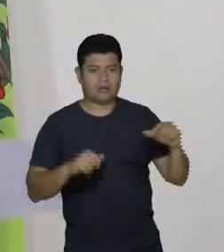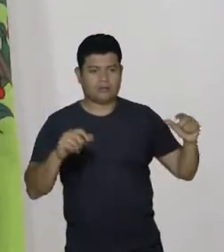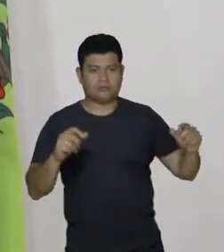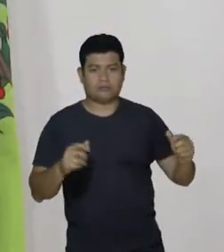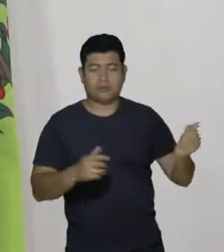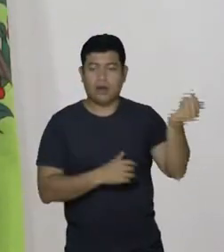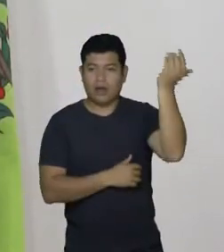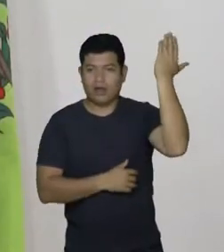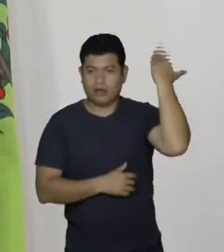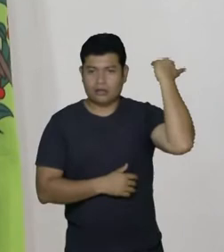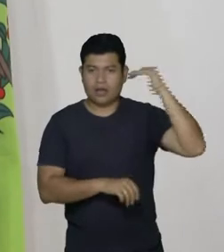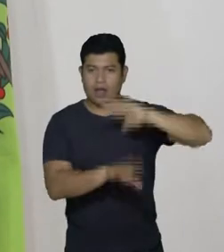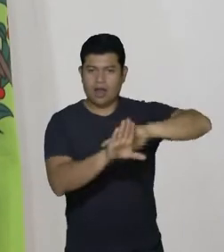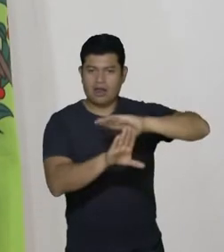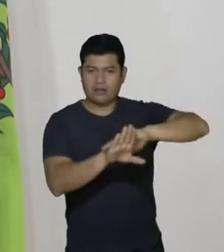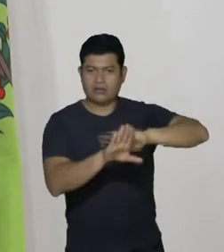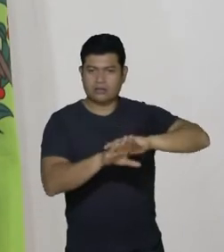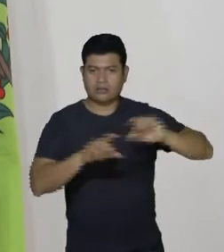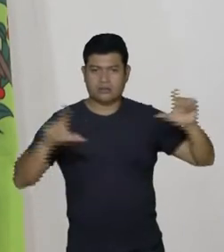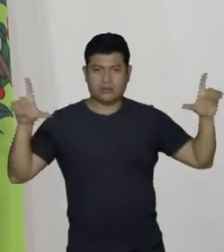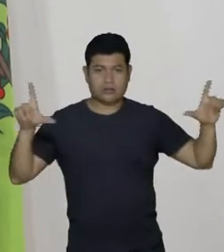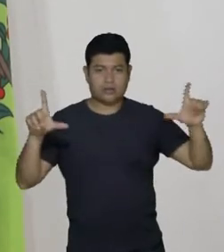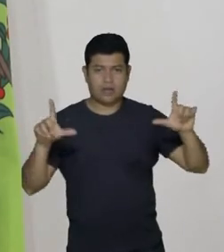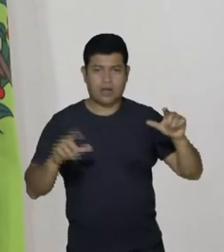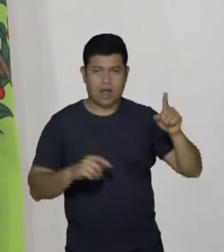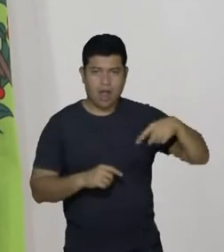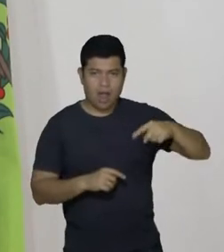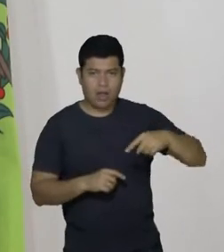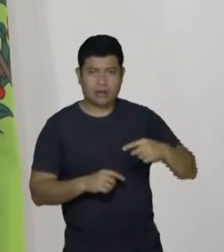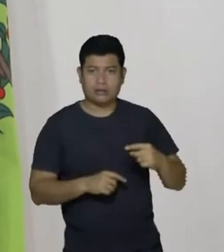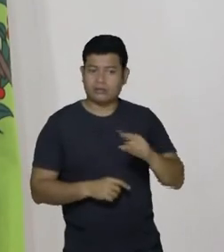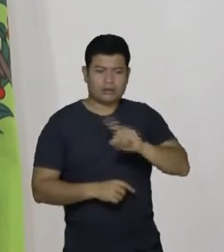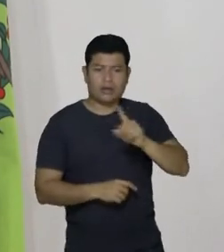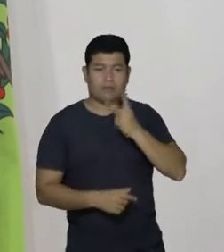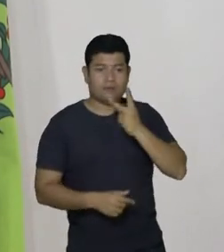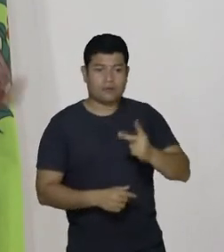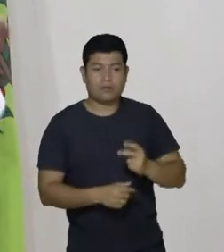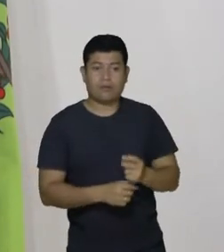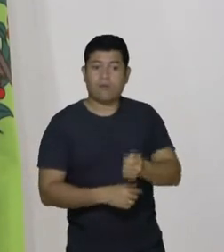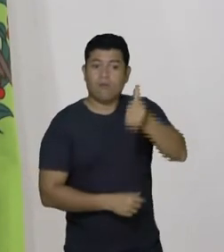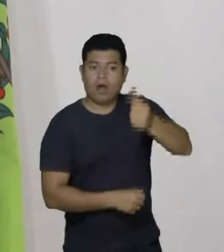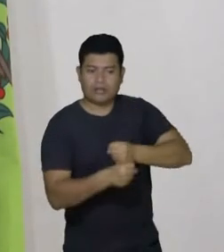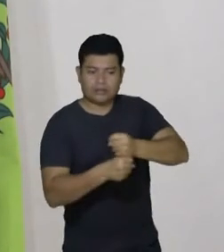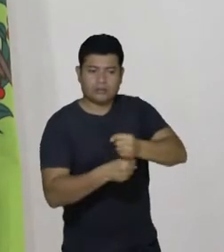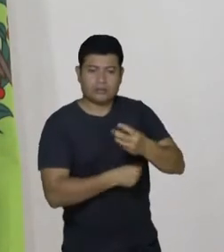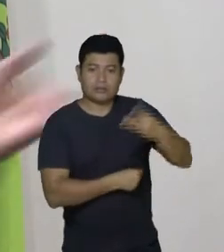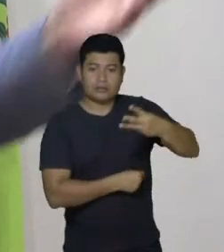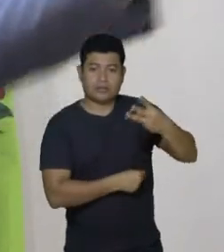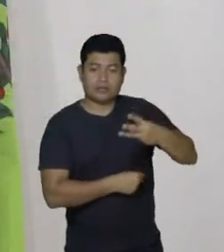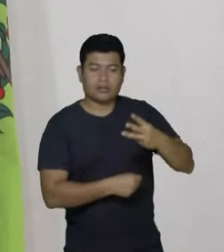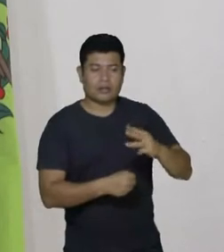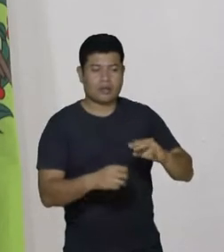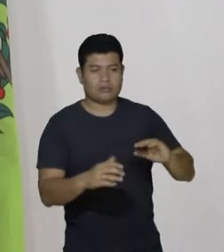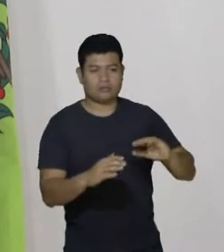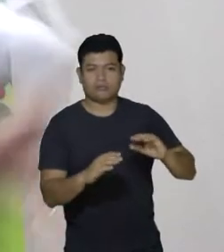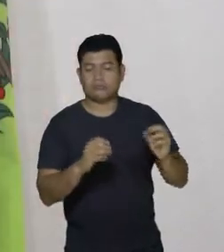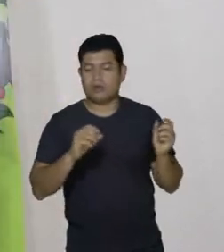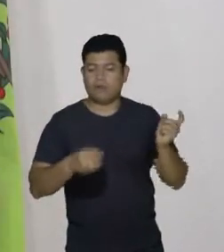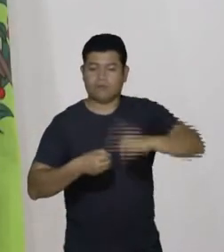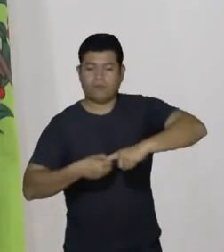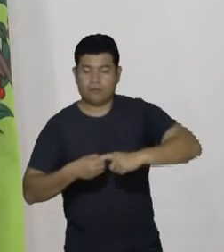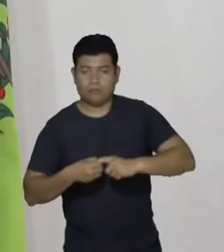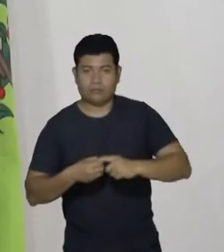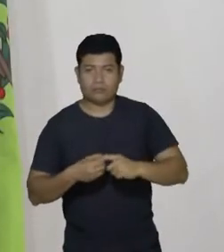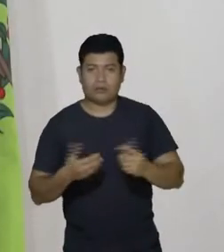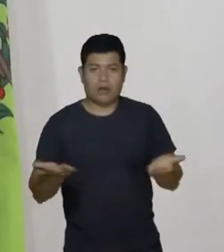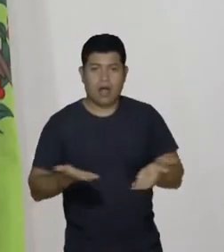Eu estou falando do fato. Quase 3 anos sem aula e agora, quando voltaram à aula, ah, é verdade, é que eles